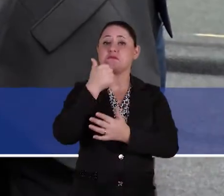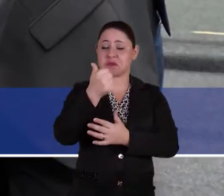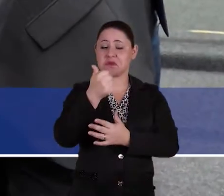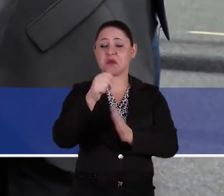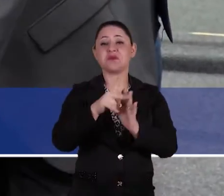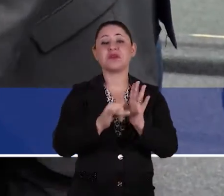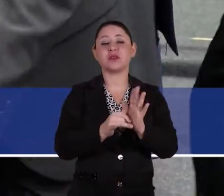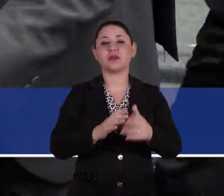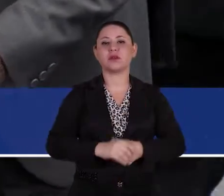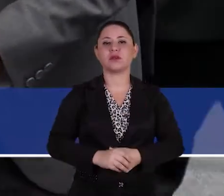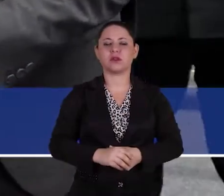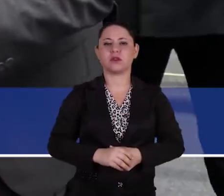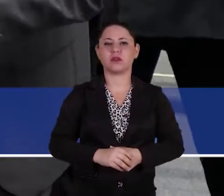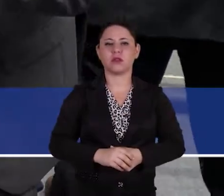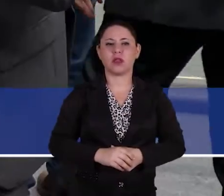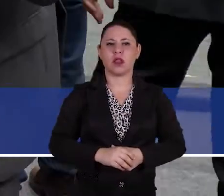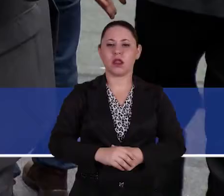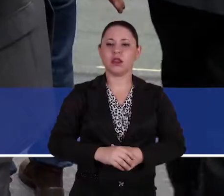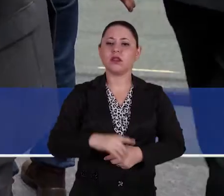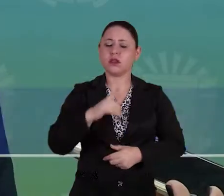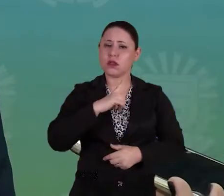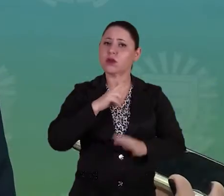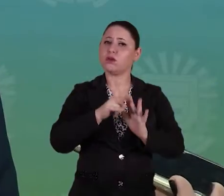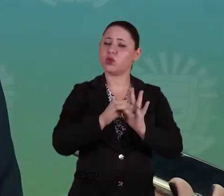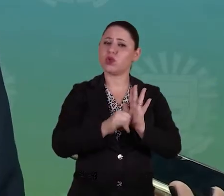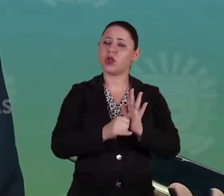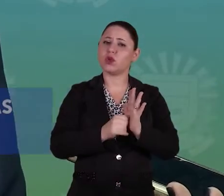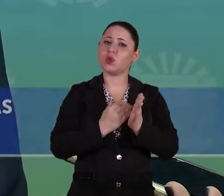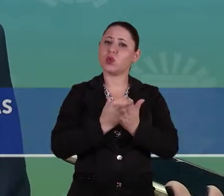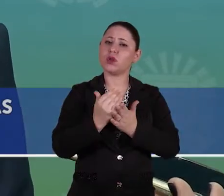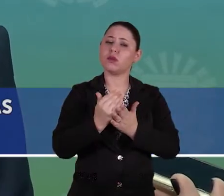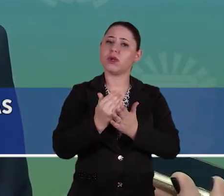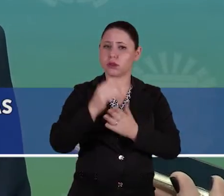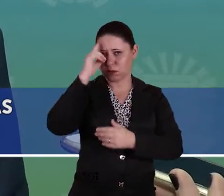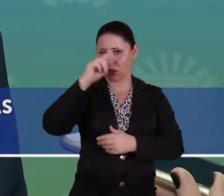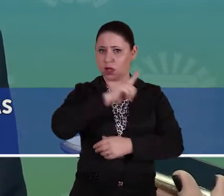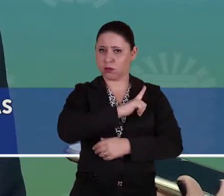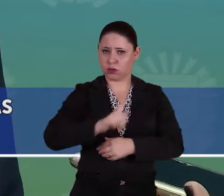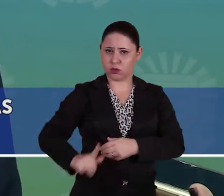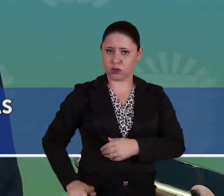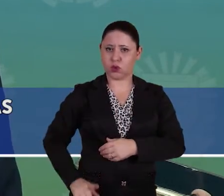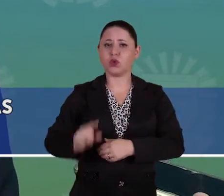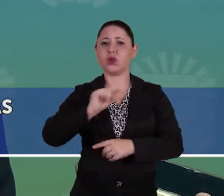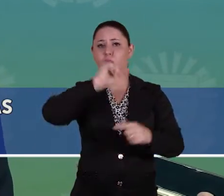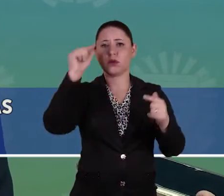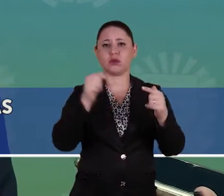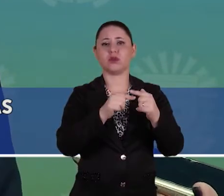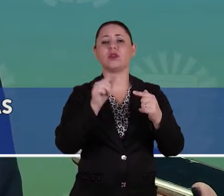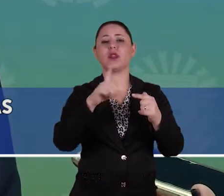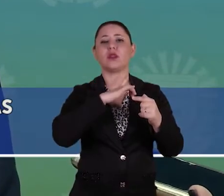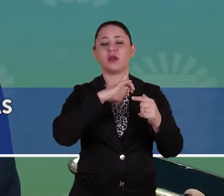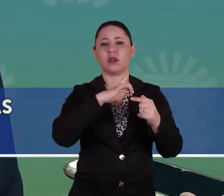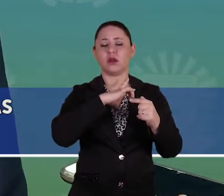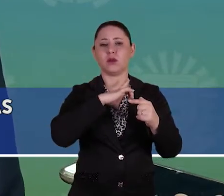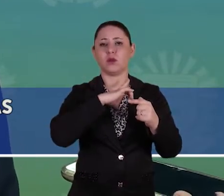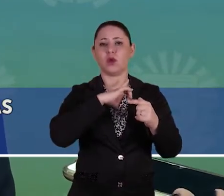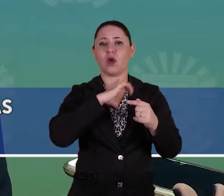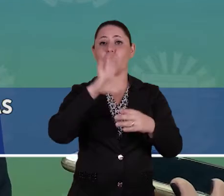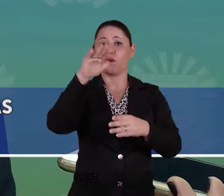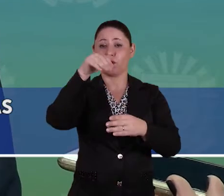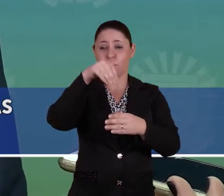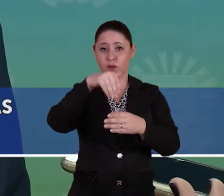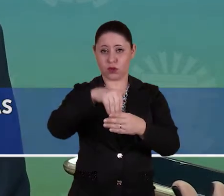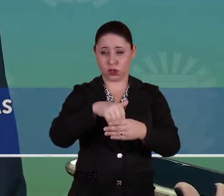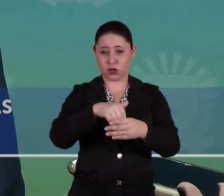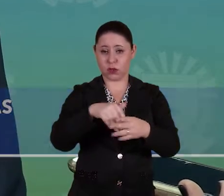os pontos positivos da medida. Mantém-se o projeto originário encaminhado pelo governo, no sentido de